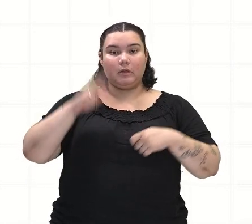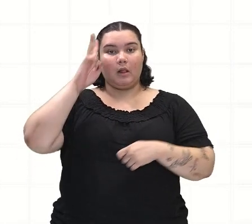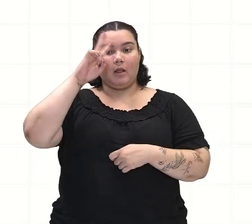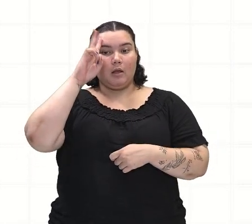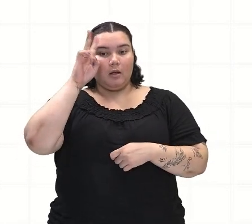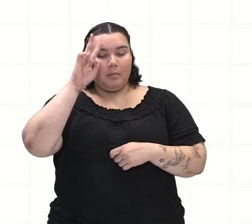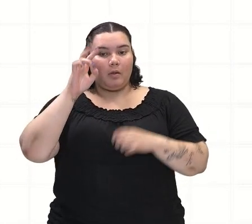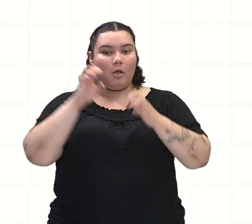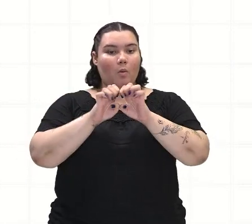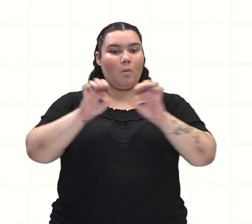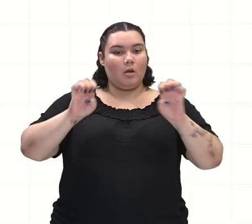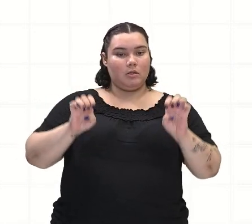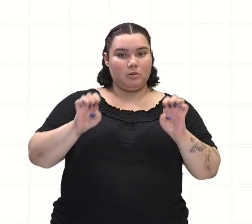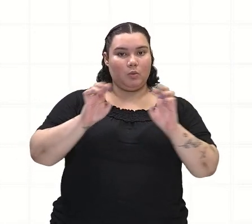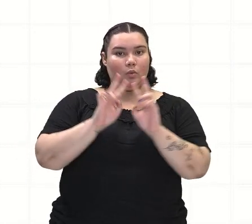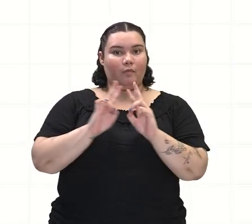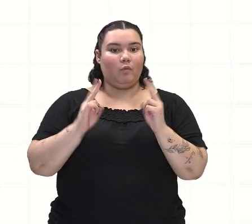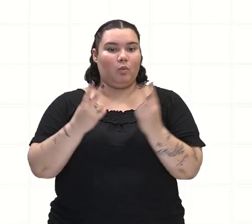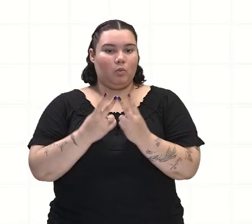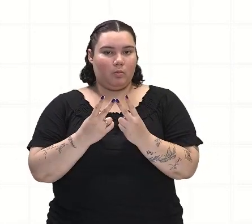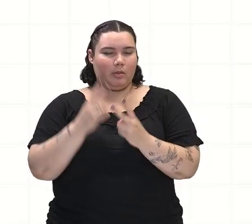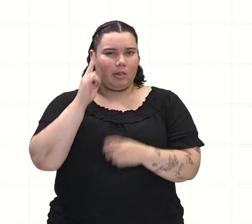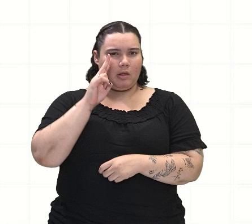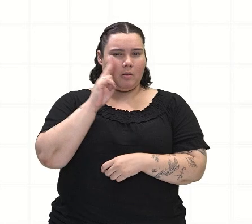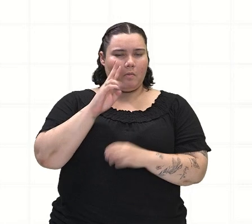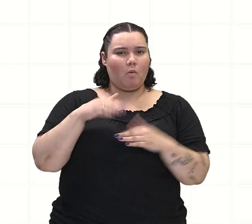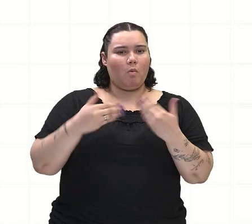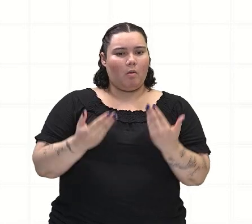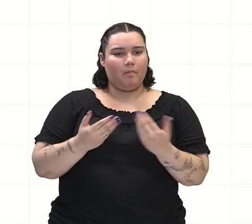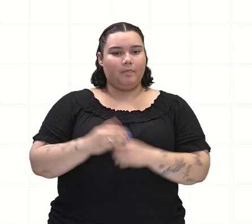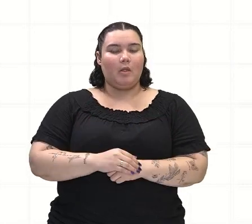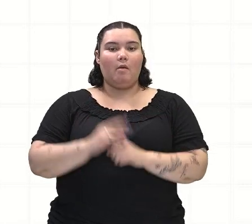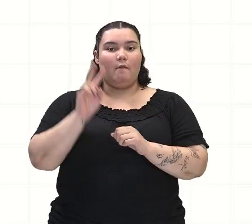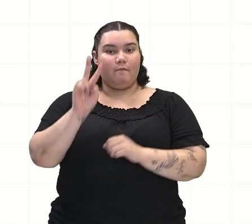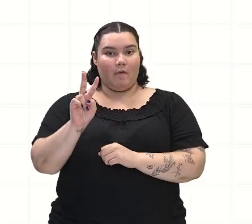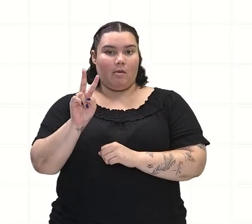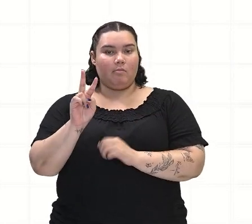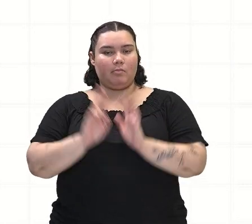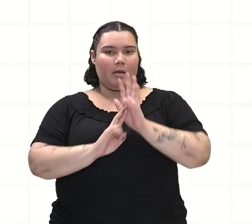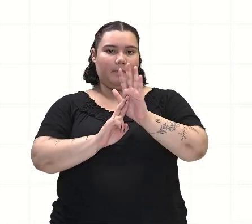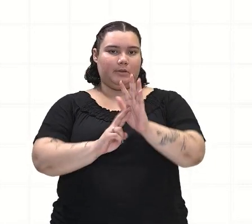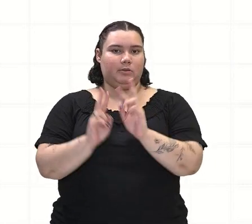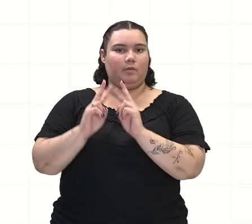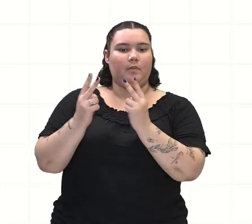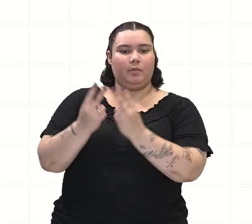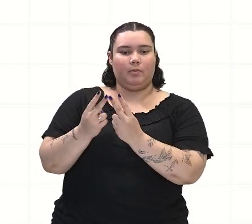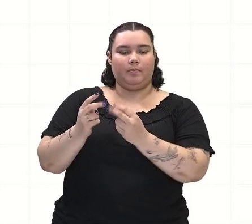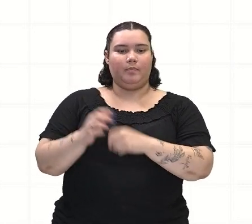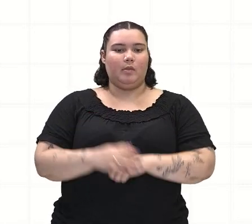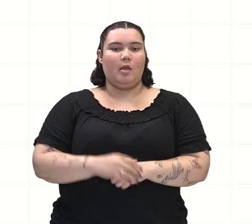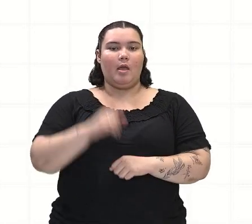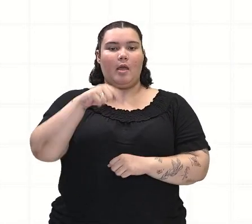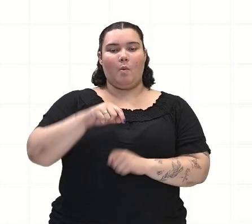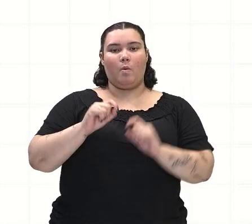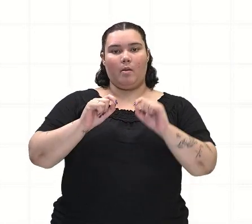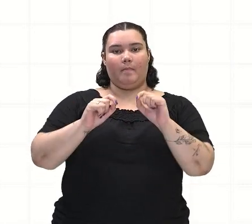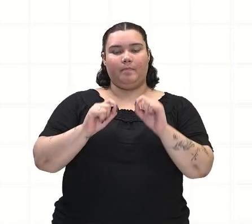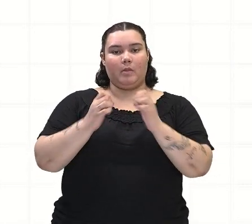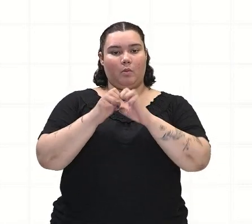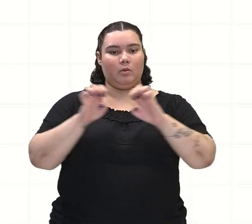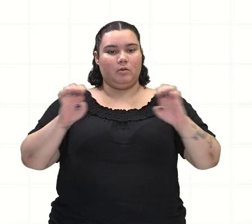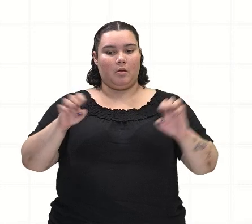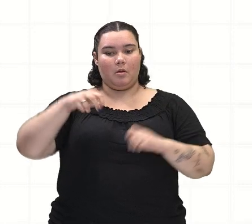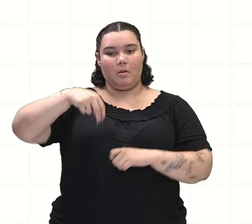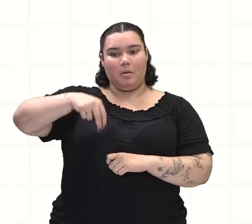relembrar aí a fórmula do volume, Então, V de volume vai ser igual a π,